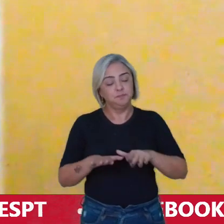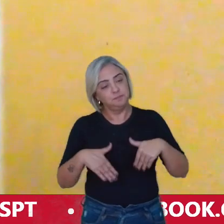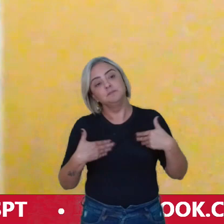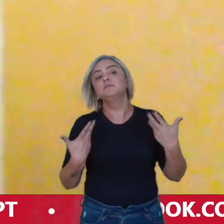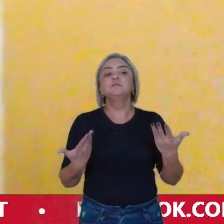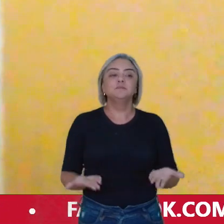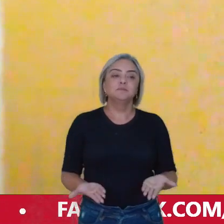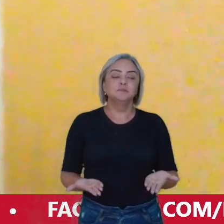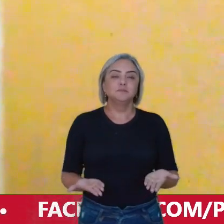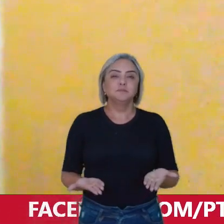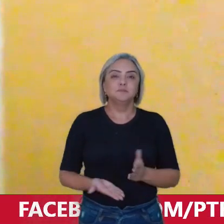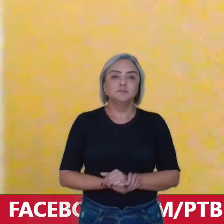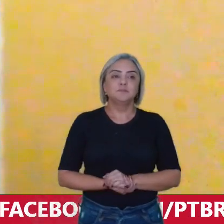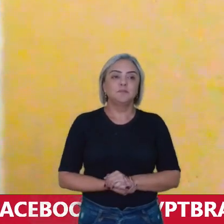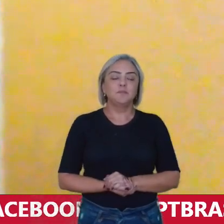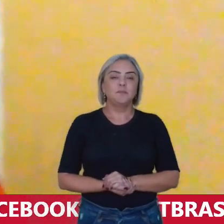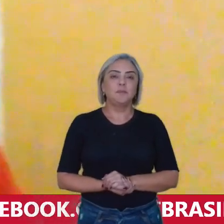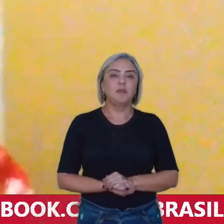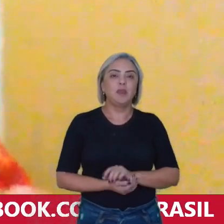Então,